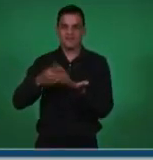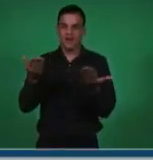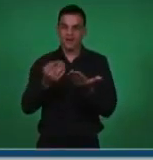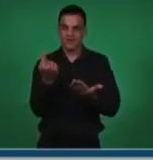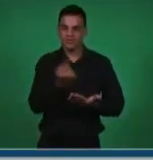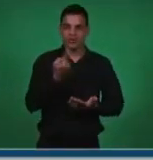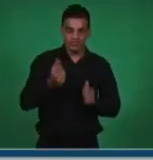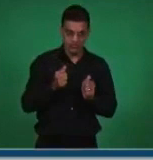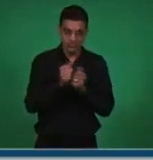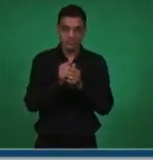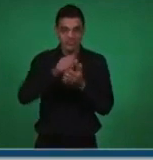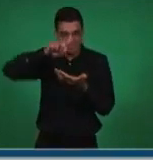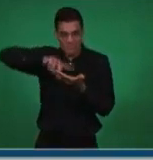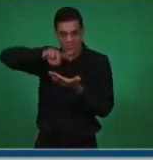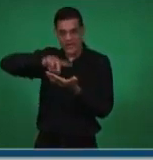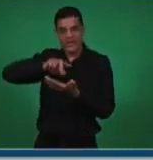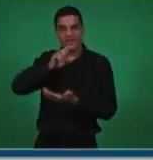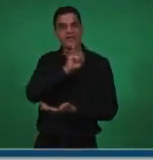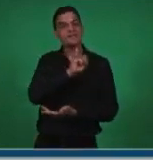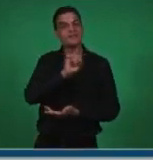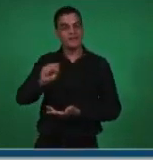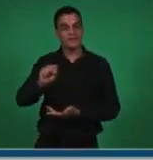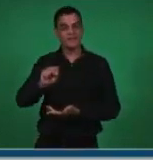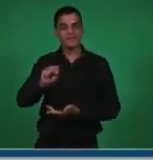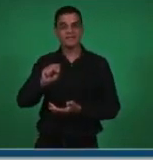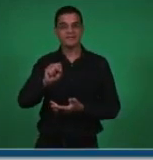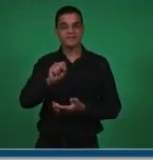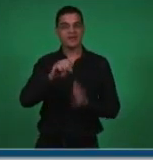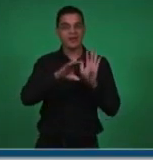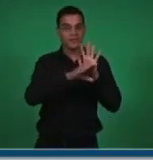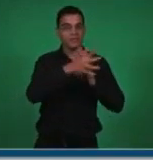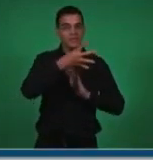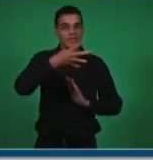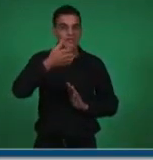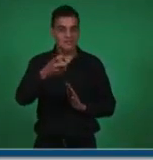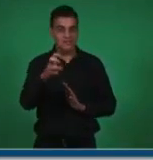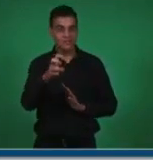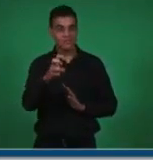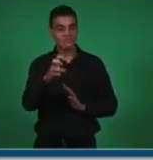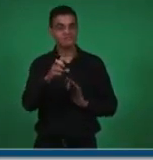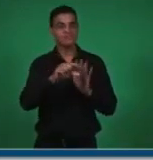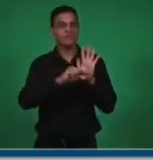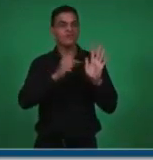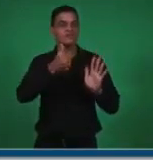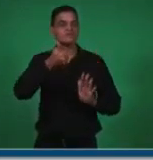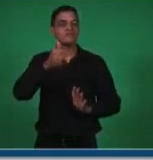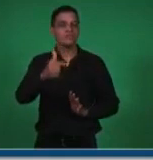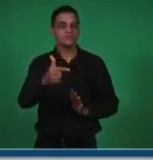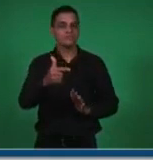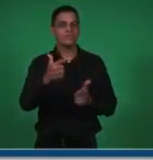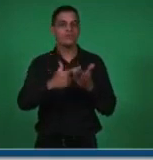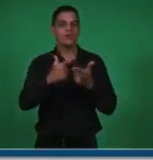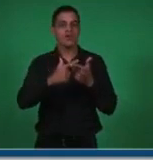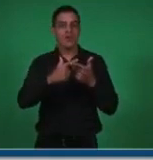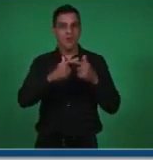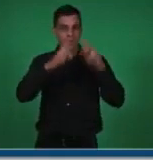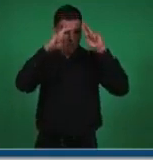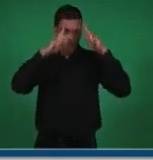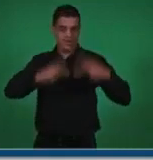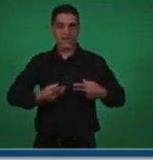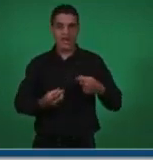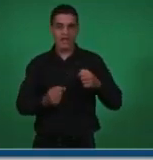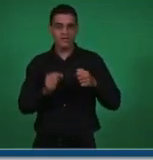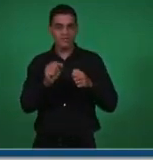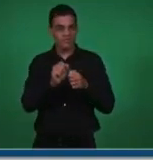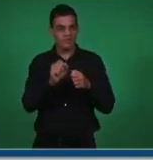Isaías 45, verso 12. Porque o homem, ele foi feito para louvor da glória do Senhor. Vamos ler todos